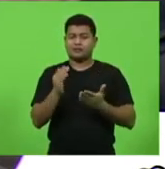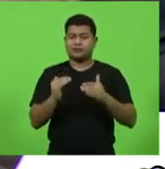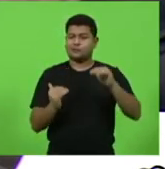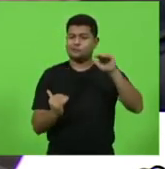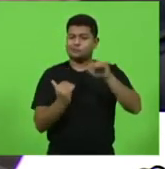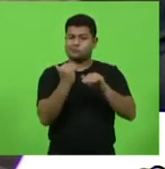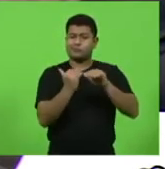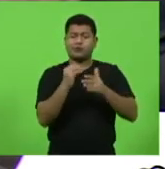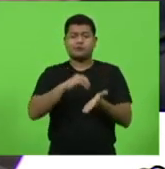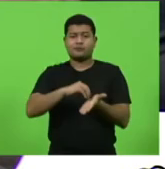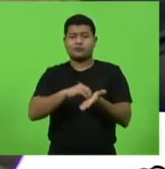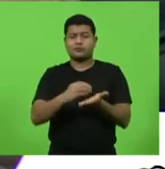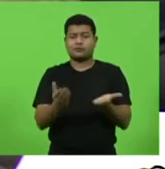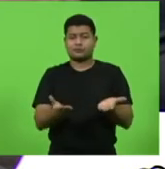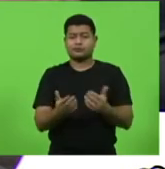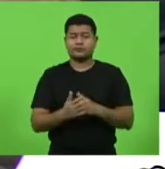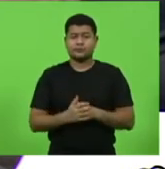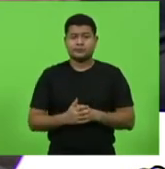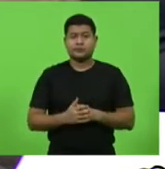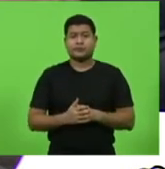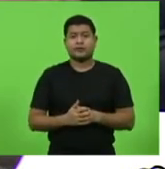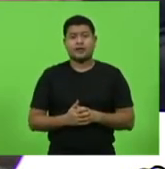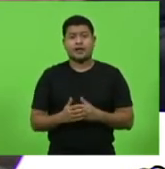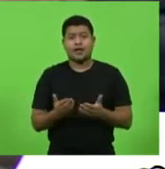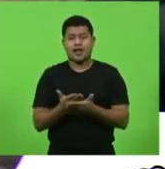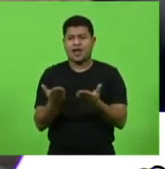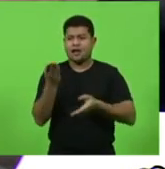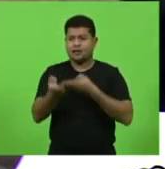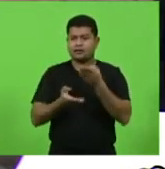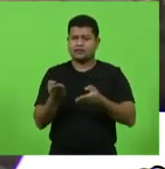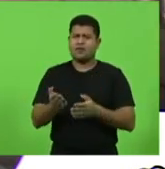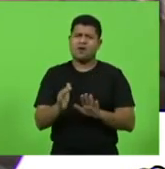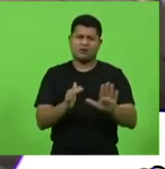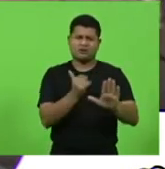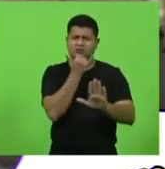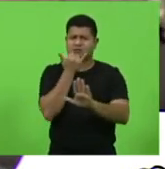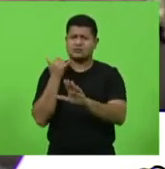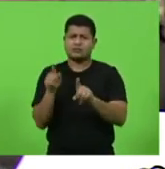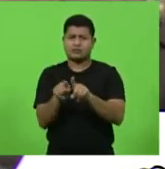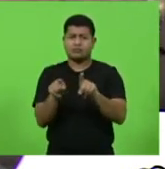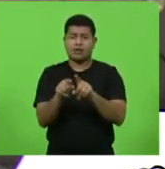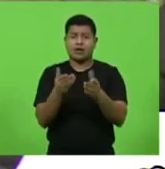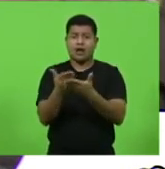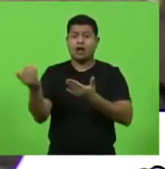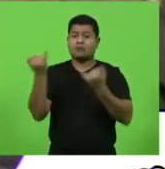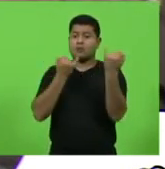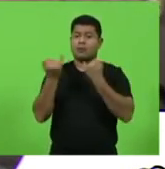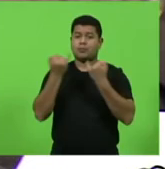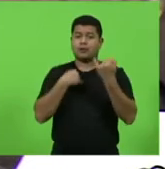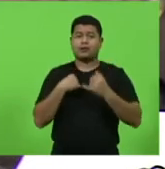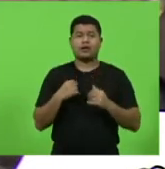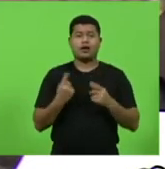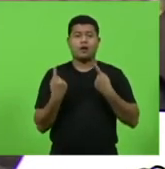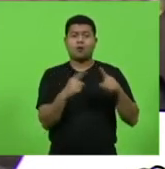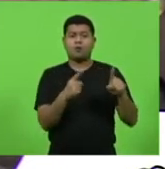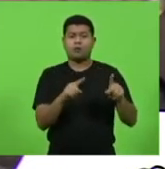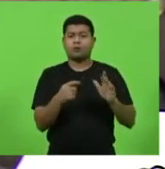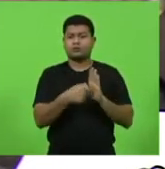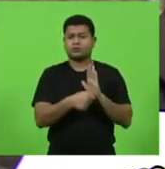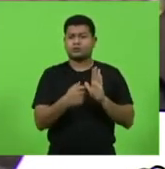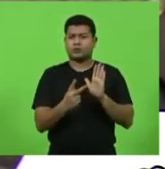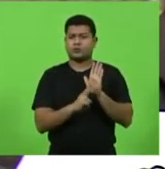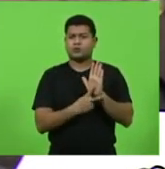sem atendimento. Não, e não me venham também dizer que quando ataco os sindicatos, que são